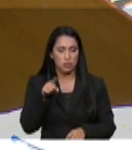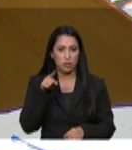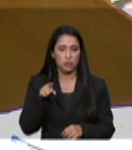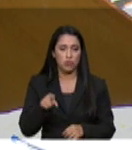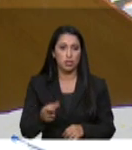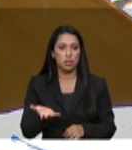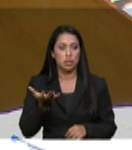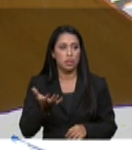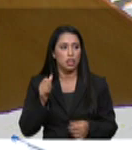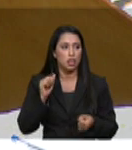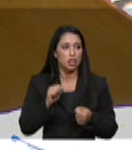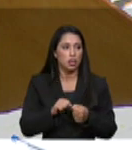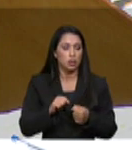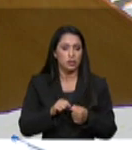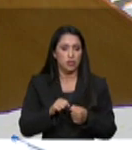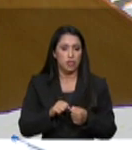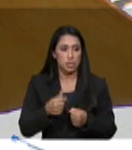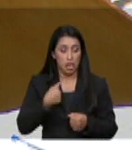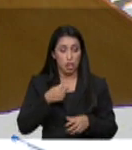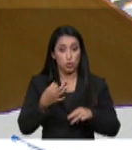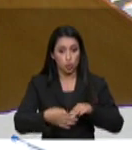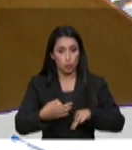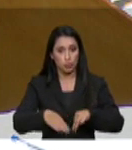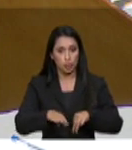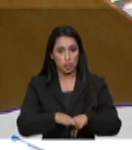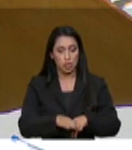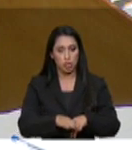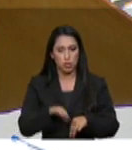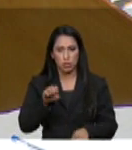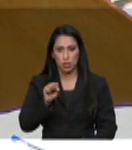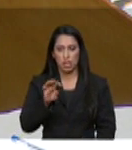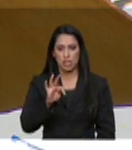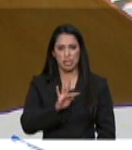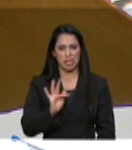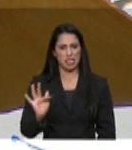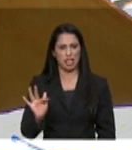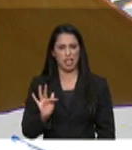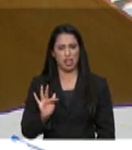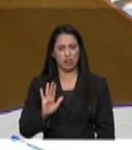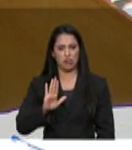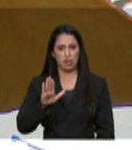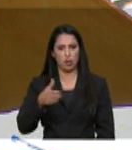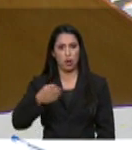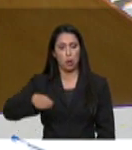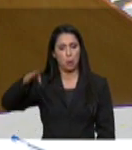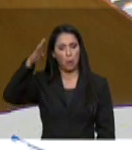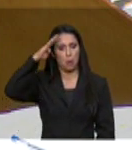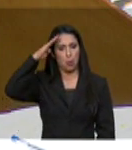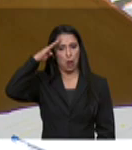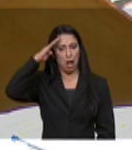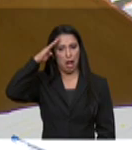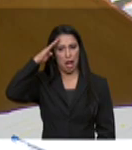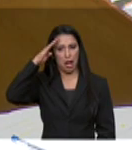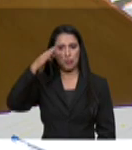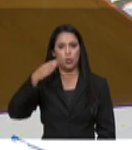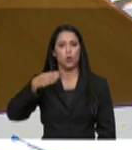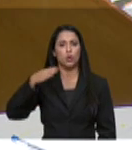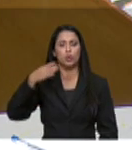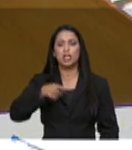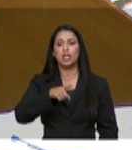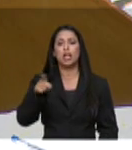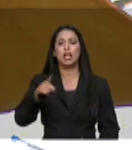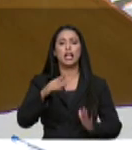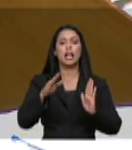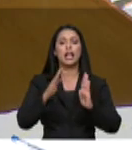vocês querem fazer eu sou Ministro do STF quando bater um cabo e um soldado na porta de vocês não